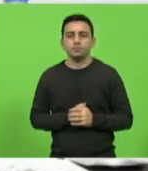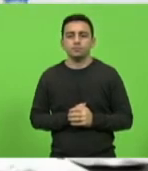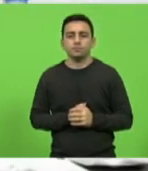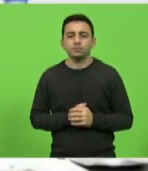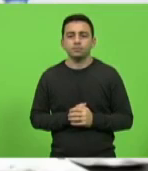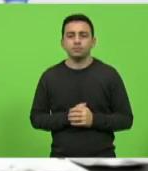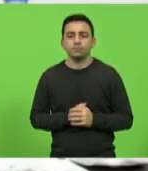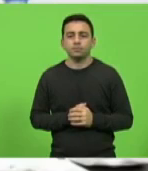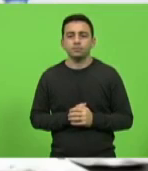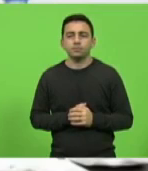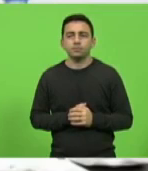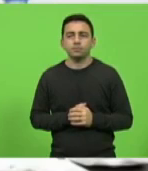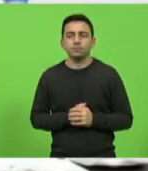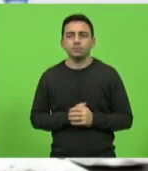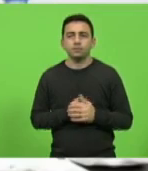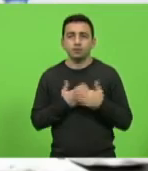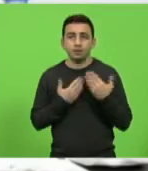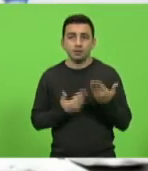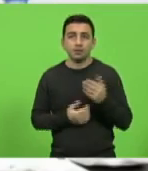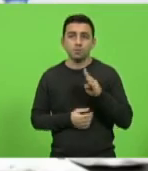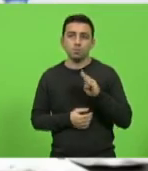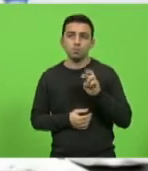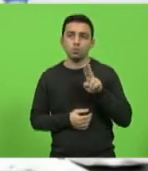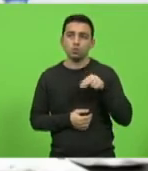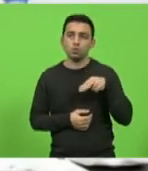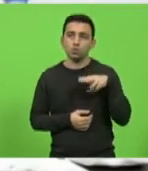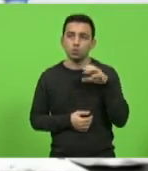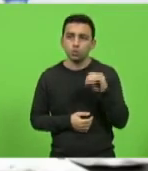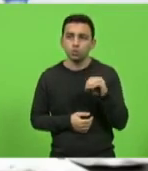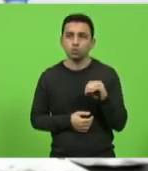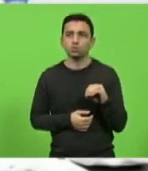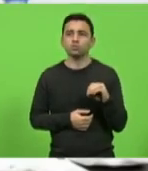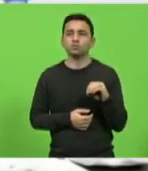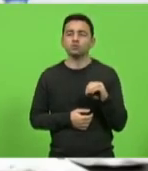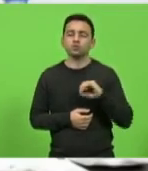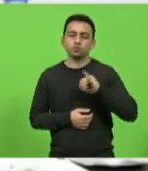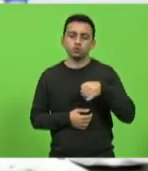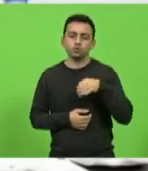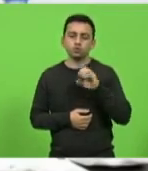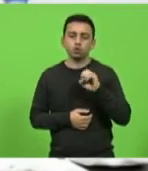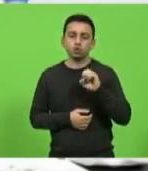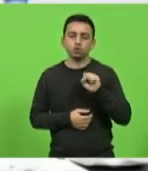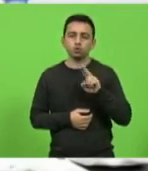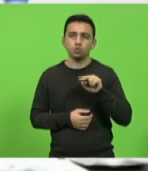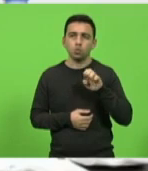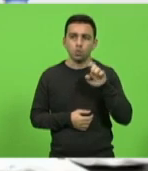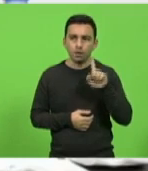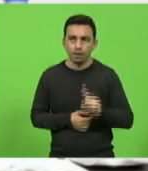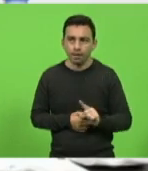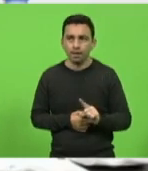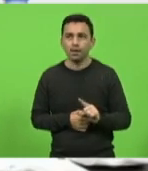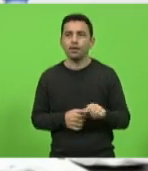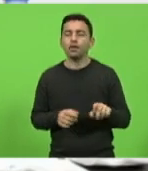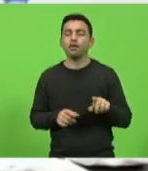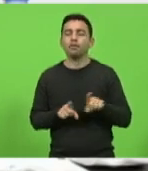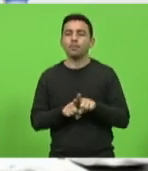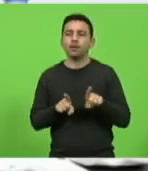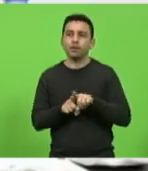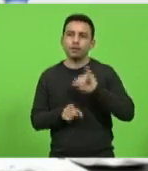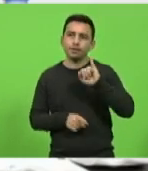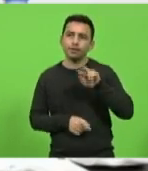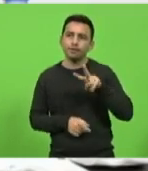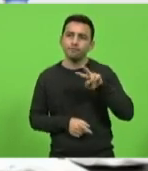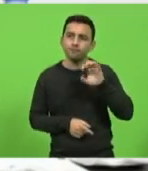eu tô Bruno de Oliveira carreirão Doutor Josué letra leite do Turvo bouchard